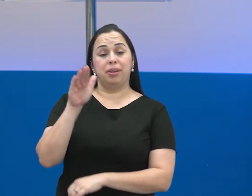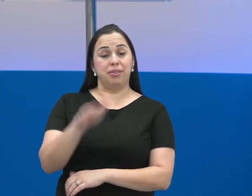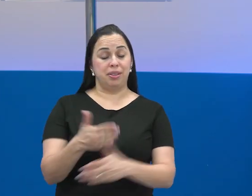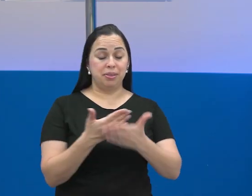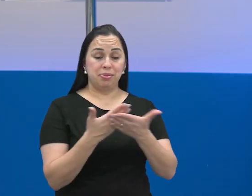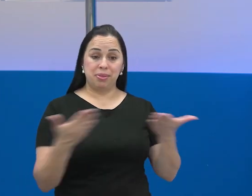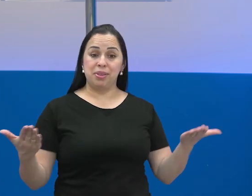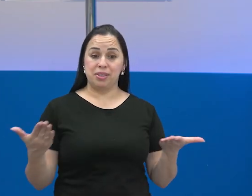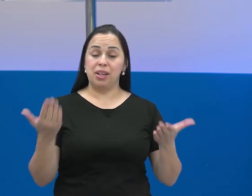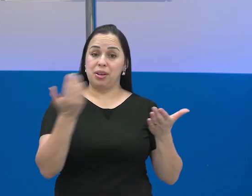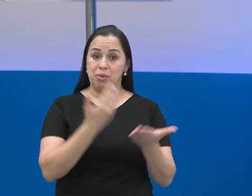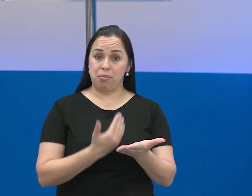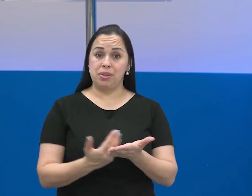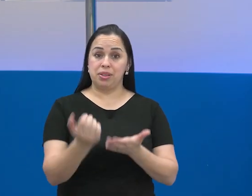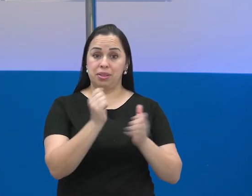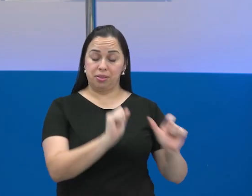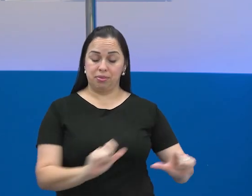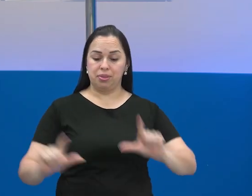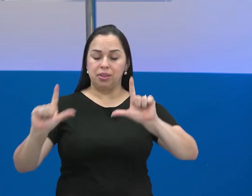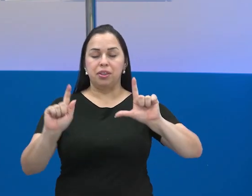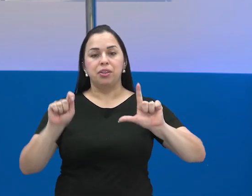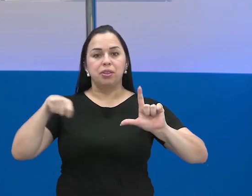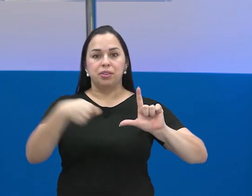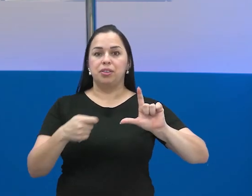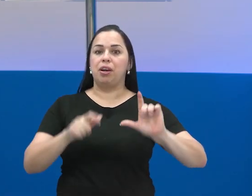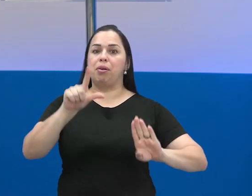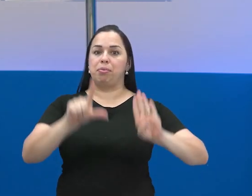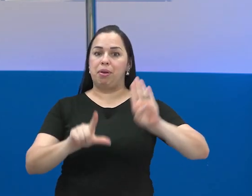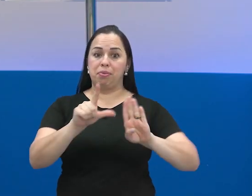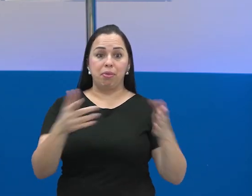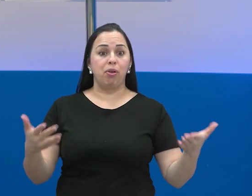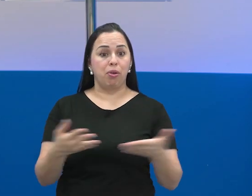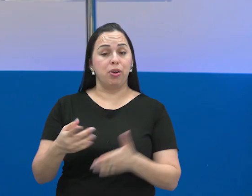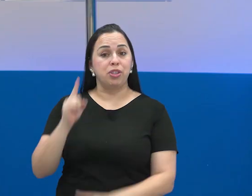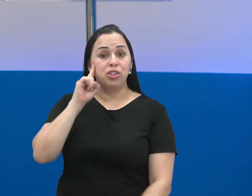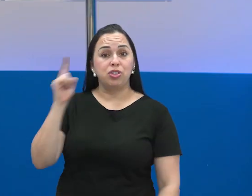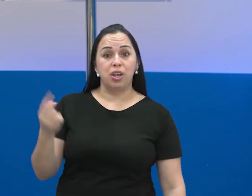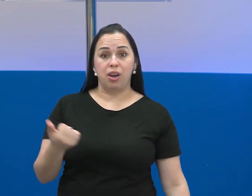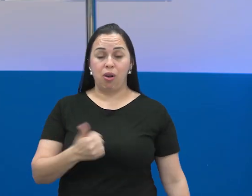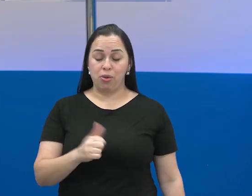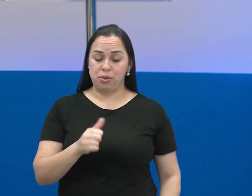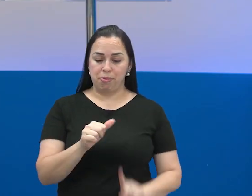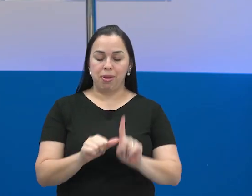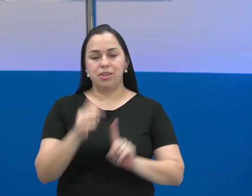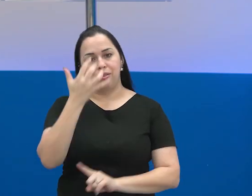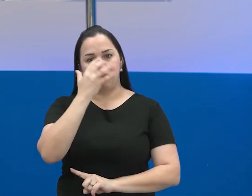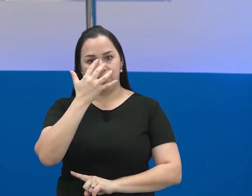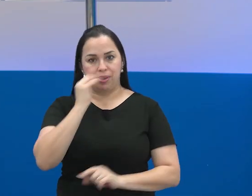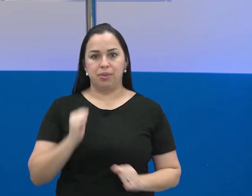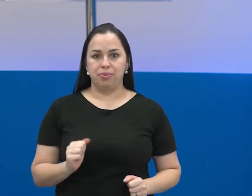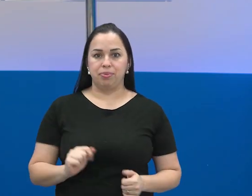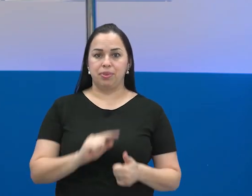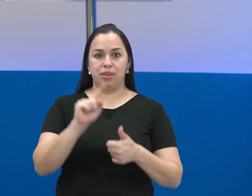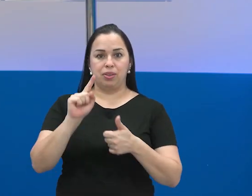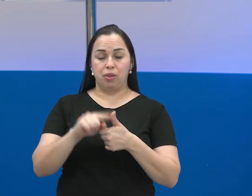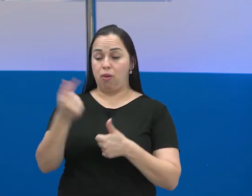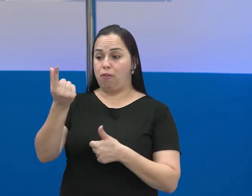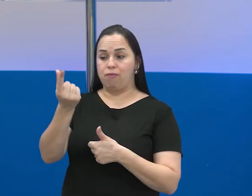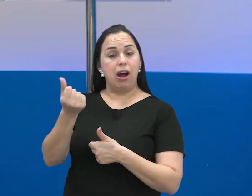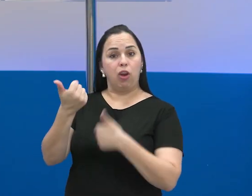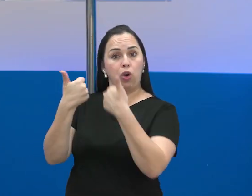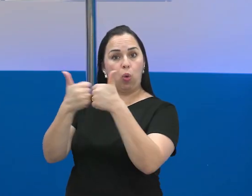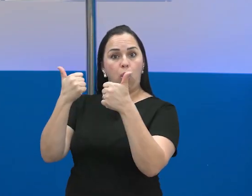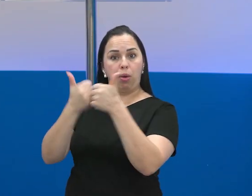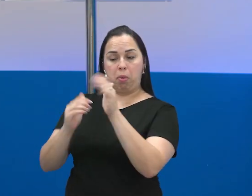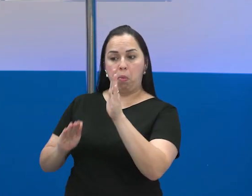Muito boa tarde para você, no ar o Boletim Legislativo desta terça-feira, dia 11 de fevereiro. Aumento da